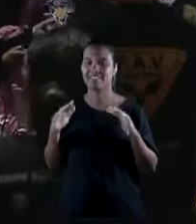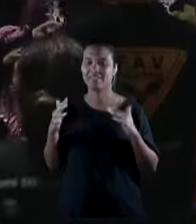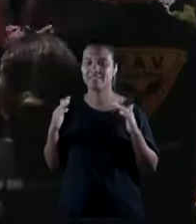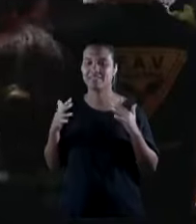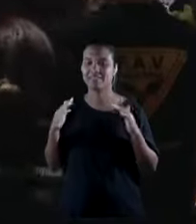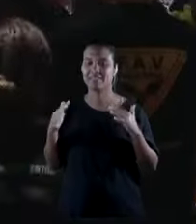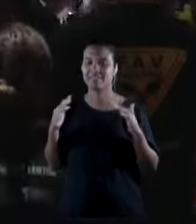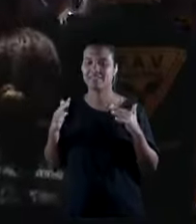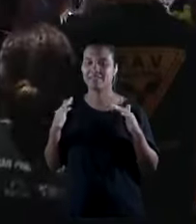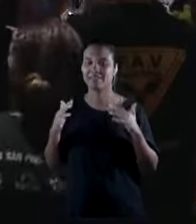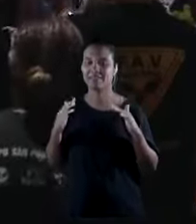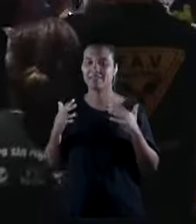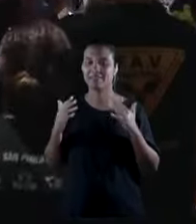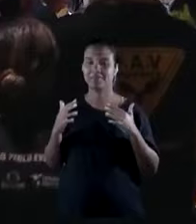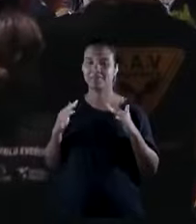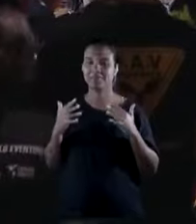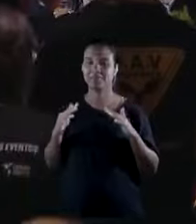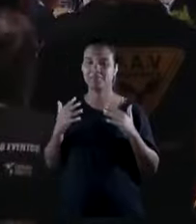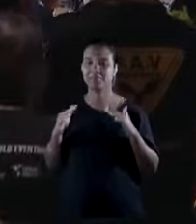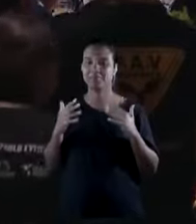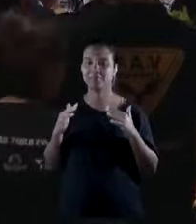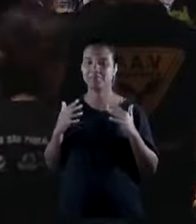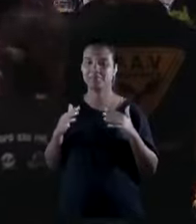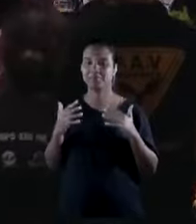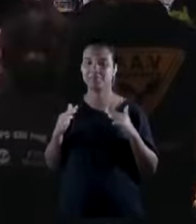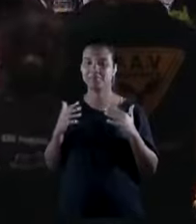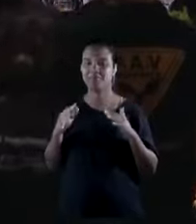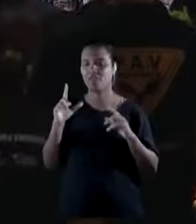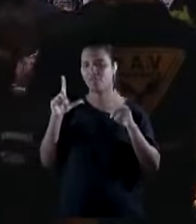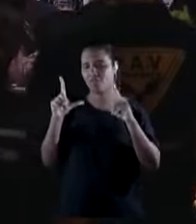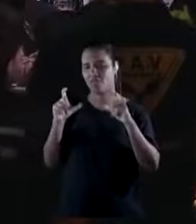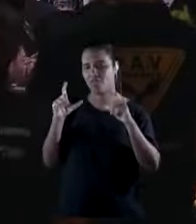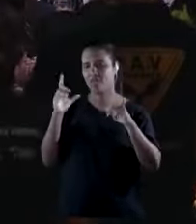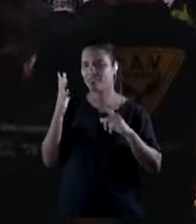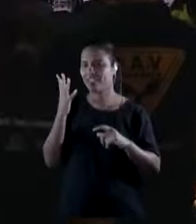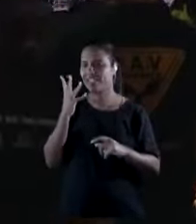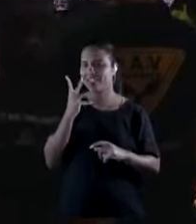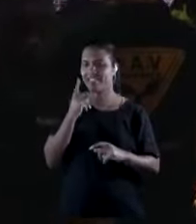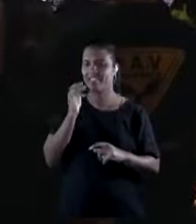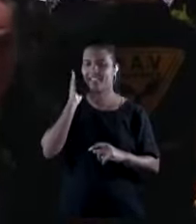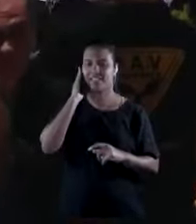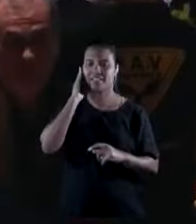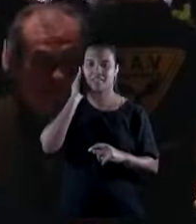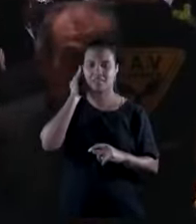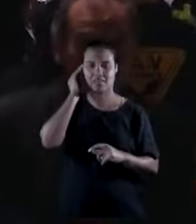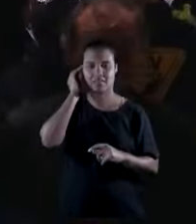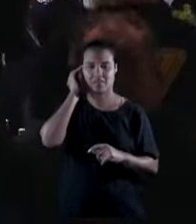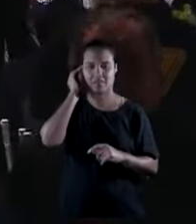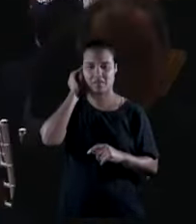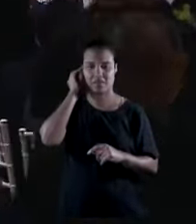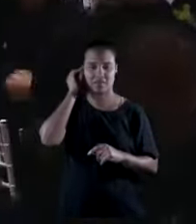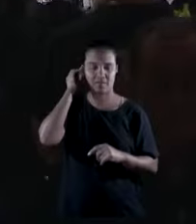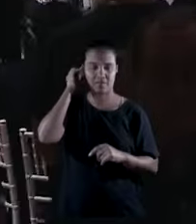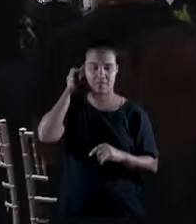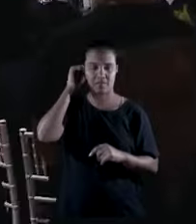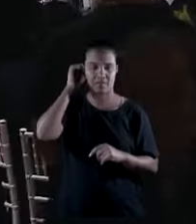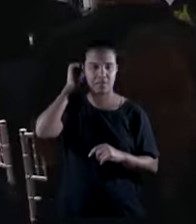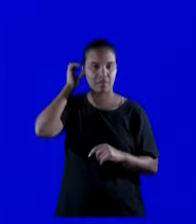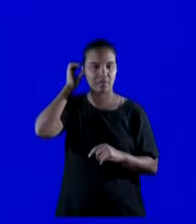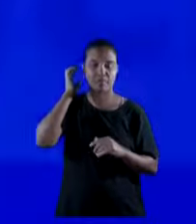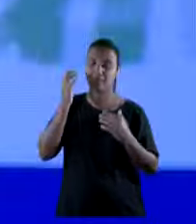Que foto linda. Parabéns ao